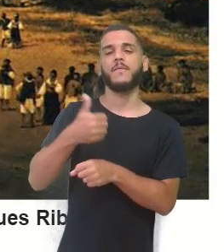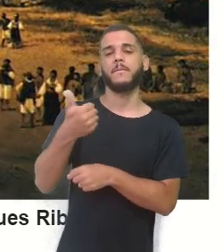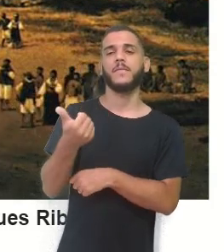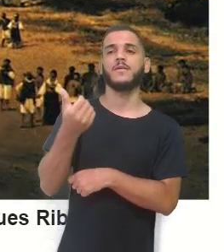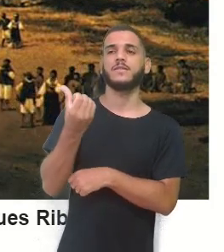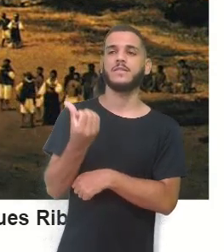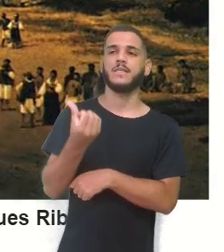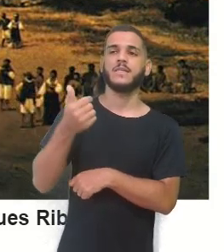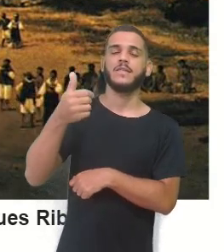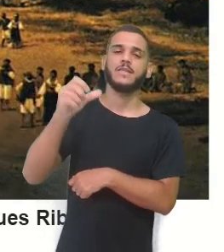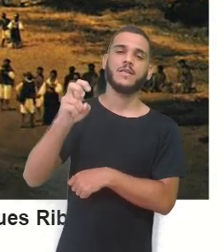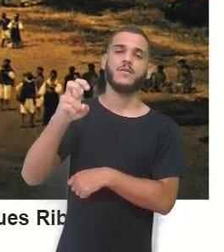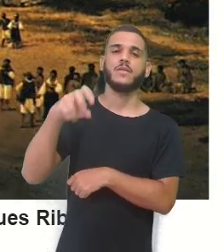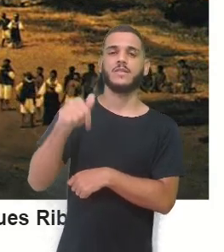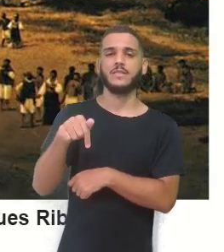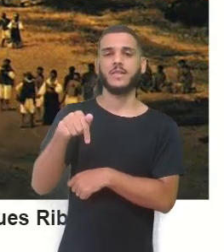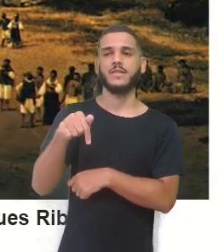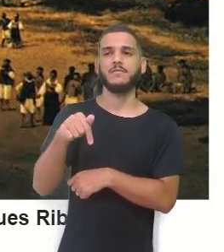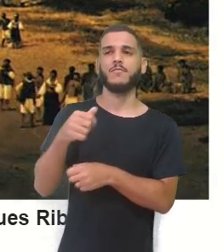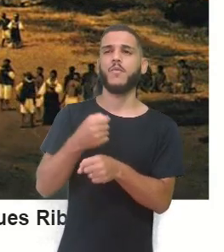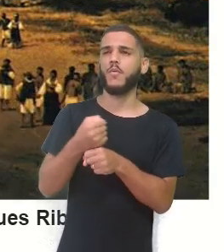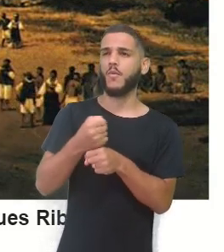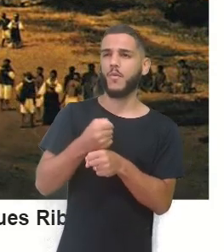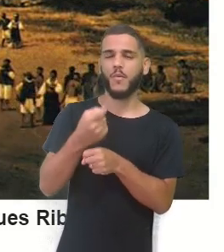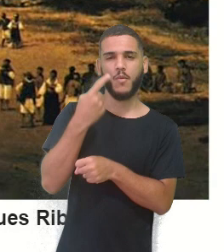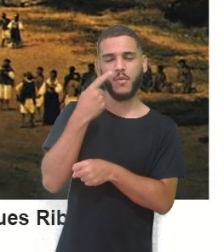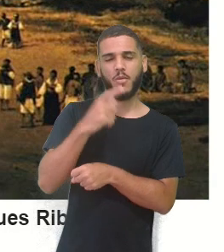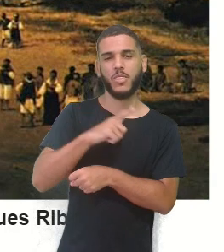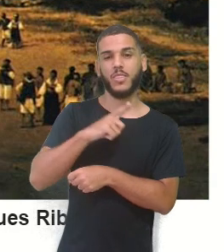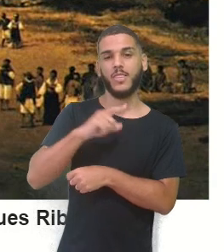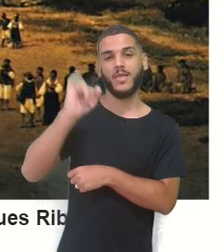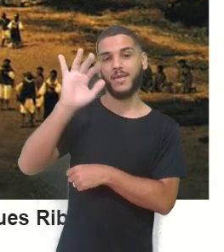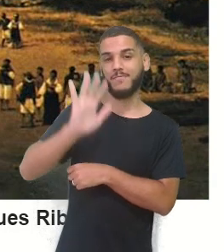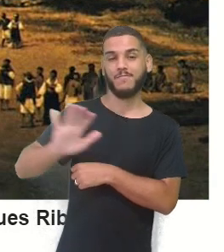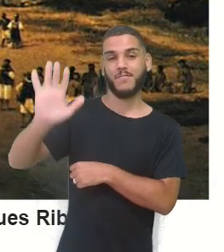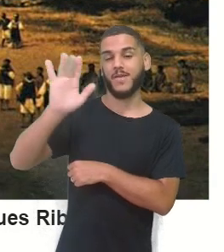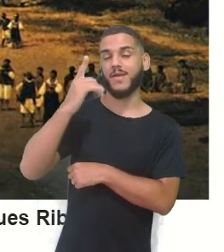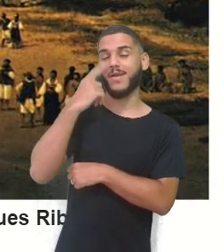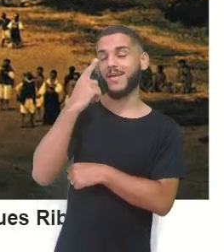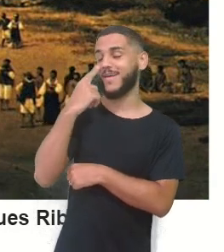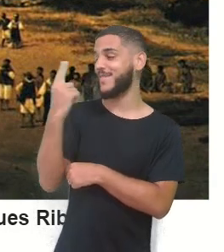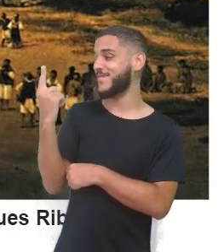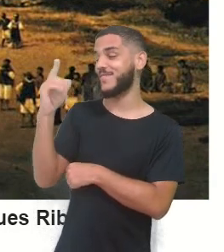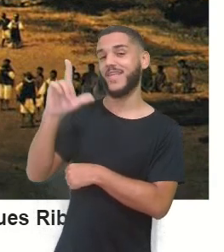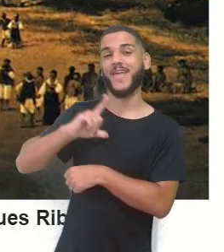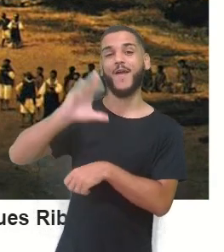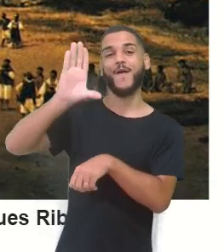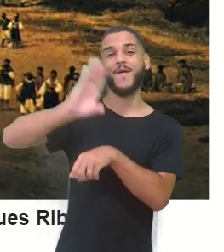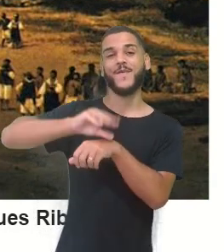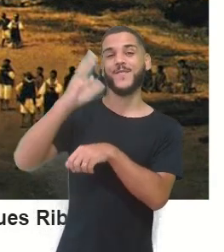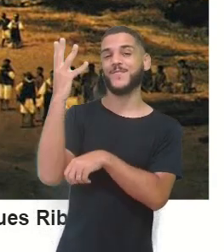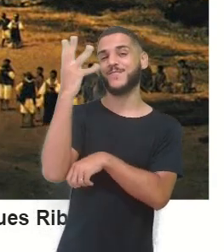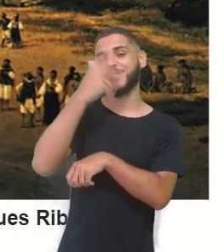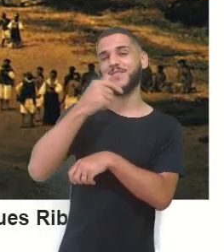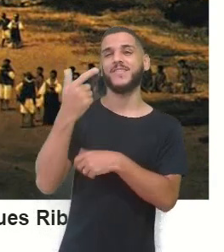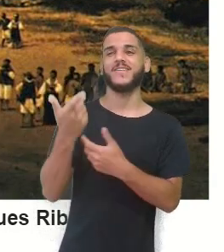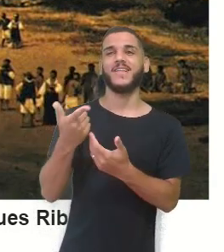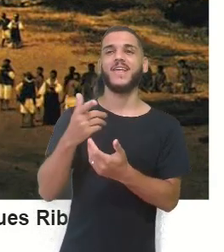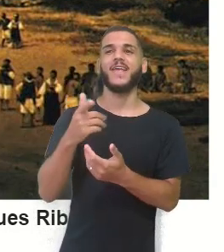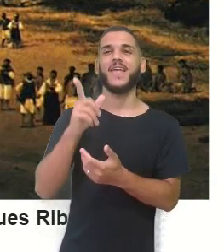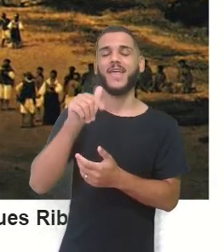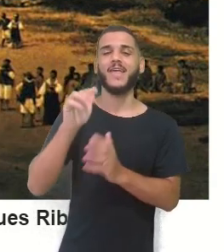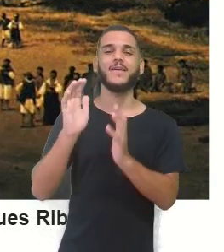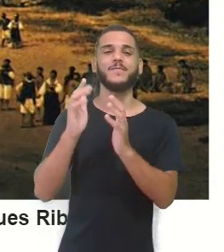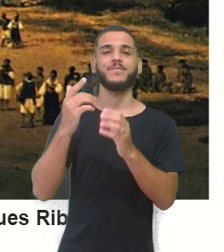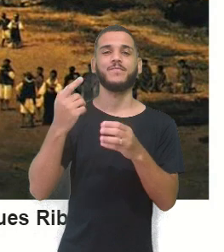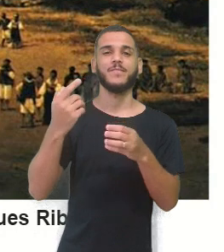1657. Olha há quanto tempo que existe essa foto aí, gente. Que foto bonita, né? Pois é, ela retrata a cidade Maurícia,